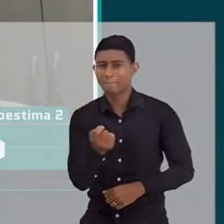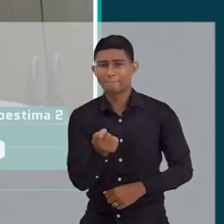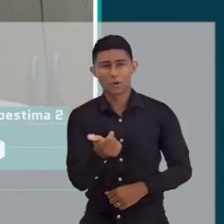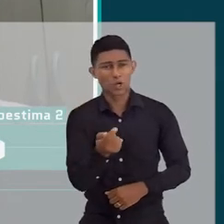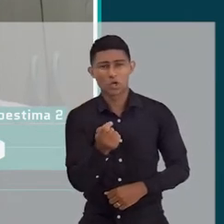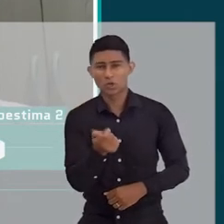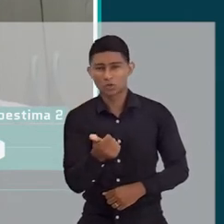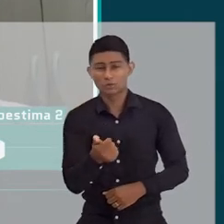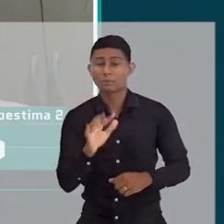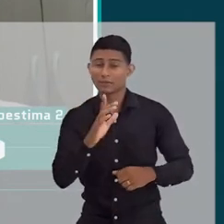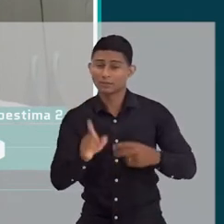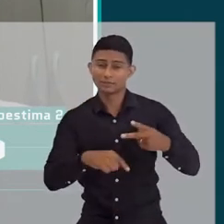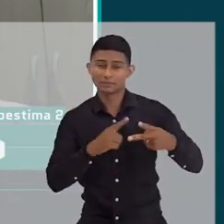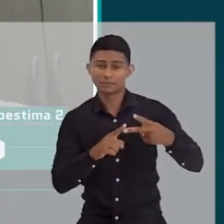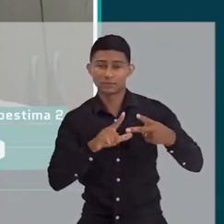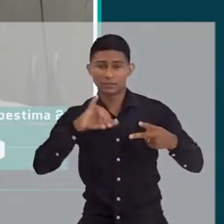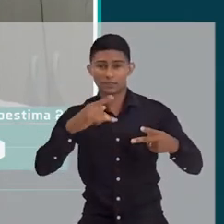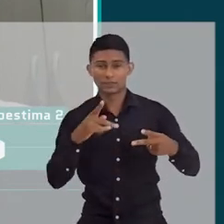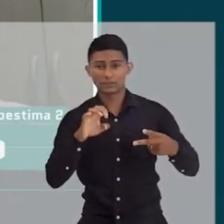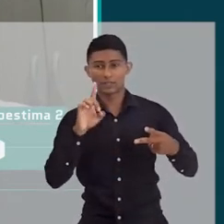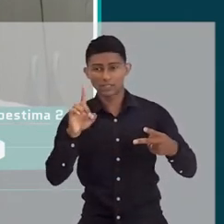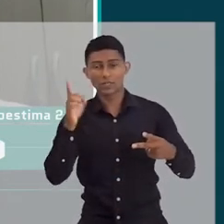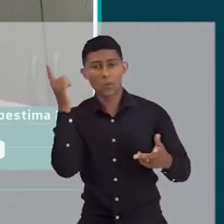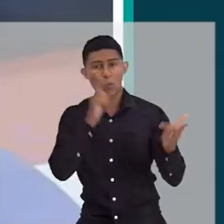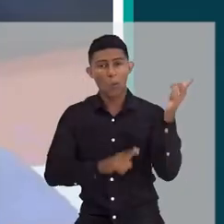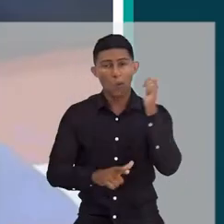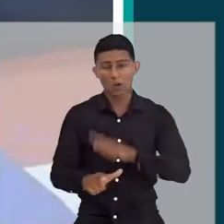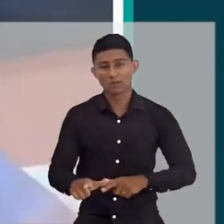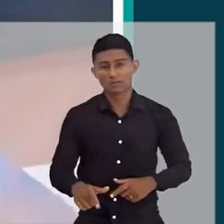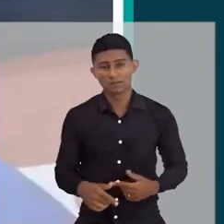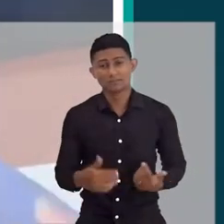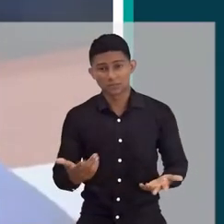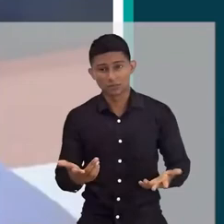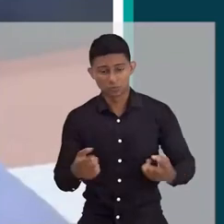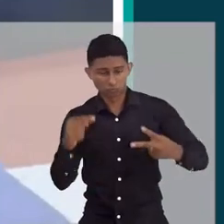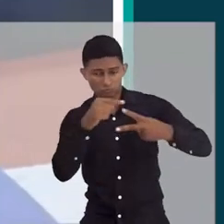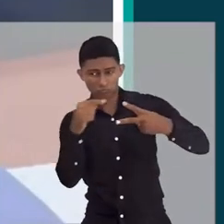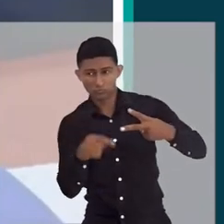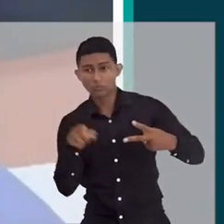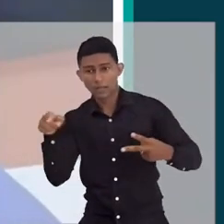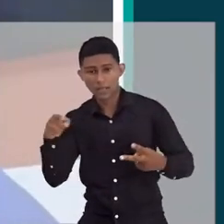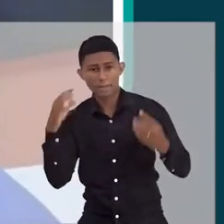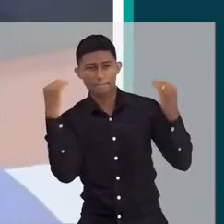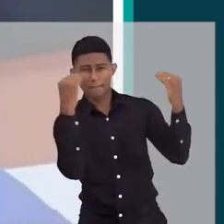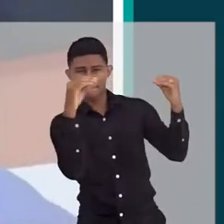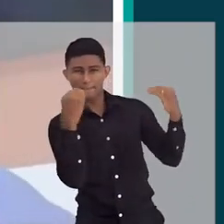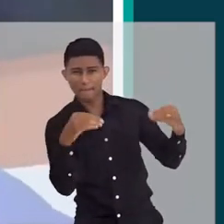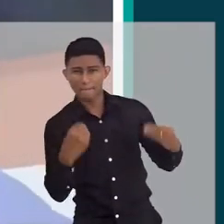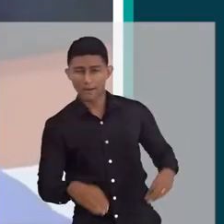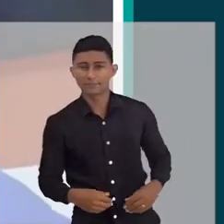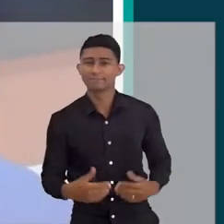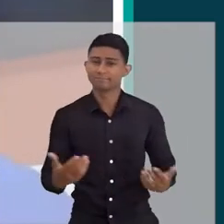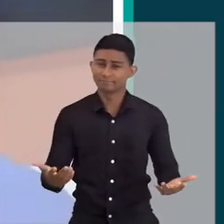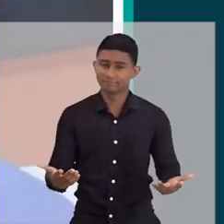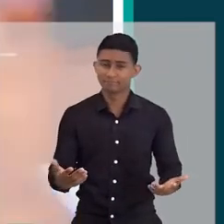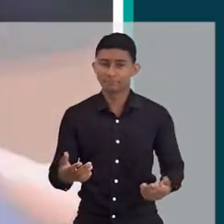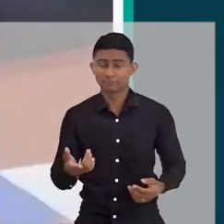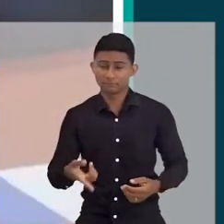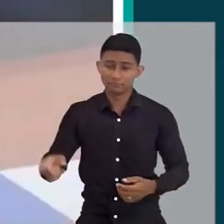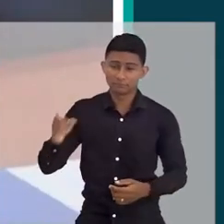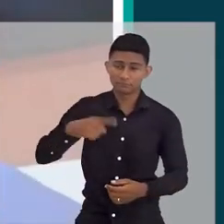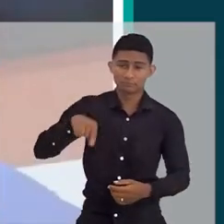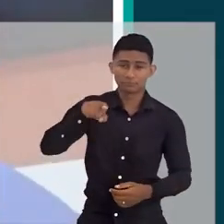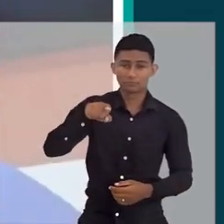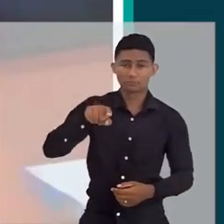miseravelmente engajado e o LinkedIn bomba. E ela não deixa de construir nos dois. Aí eu tenho